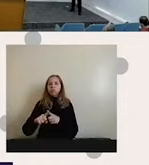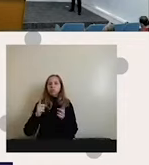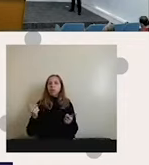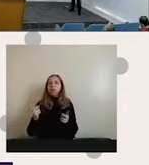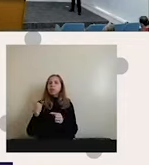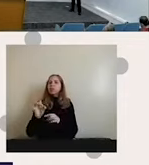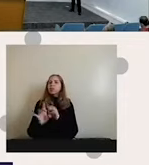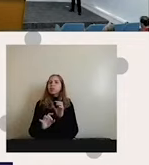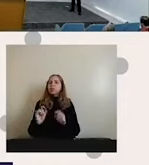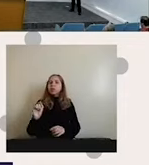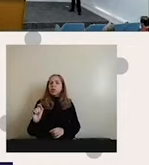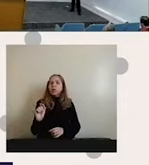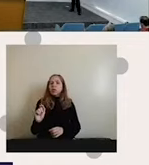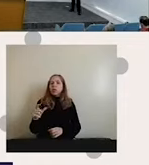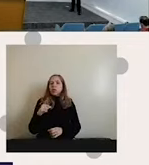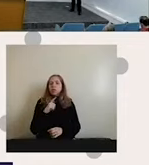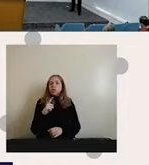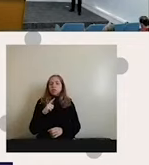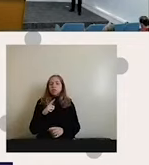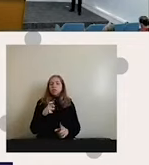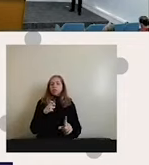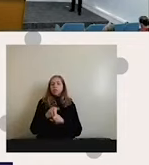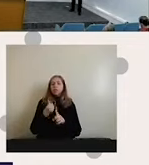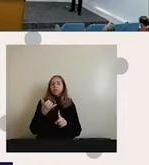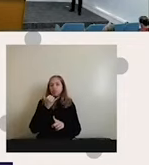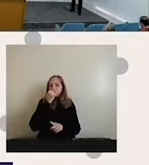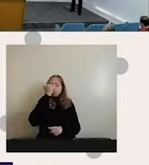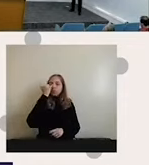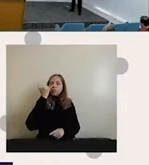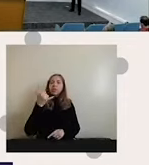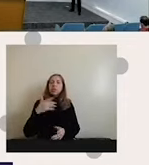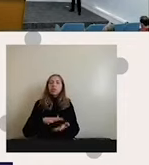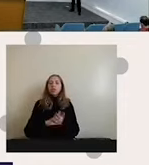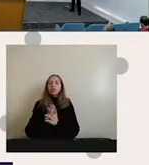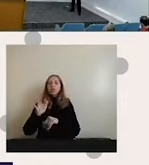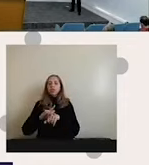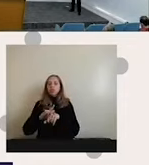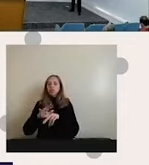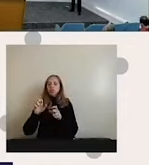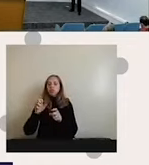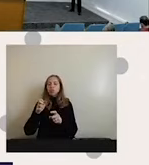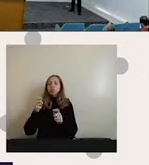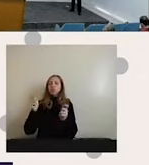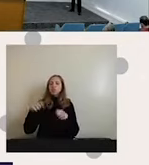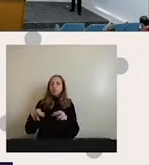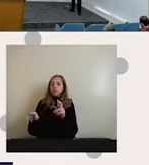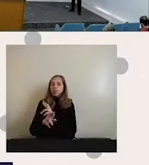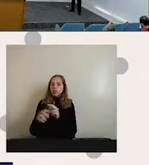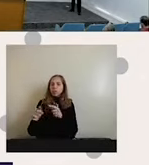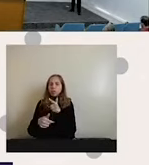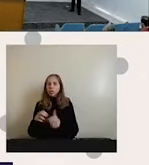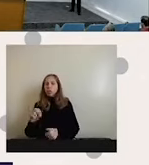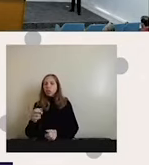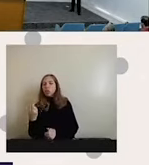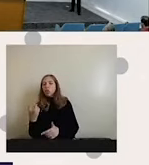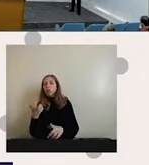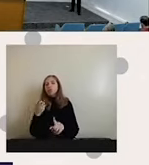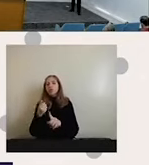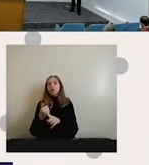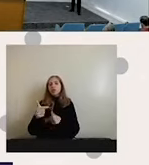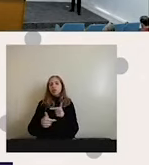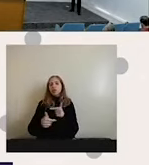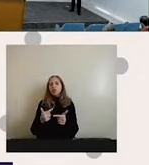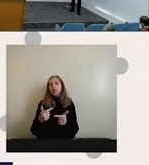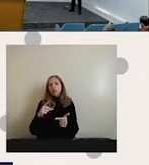benefício acidentário, que é quando a doença pode ter uma relação com o trabalho, quando é um acidente de trabalho, isso só é categorizado